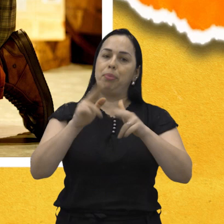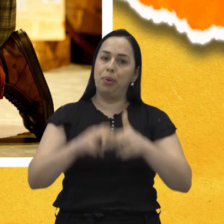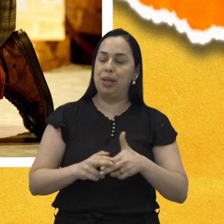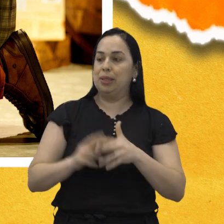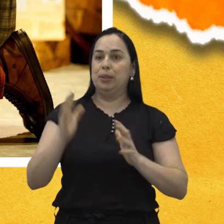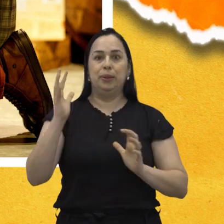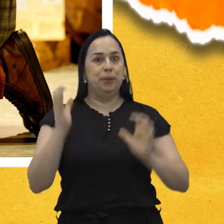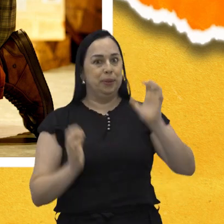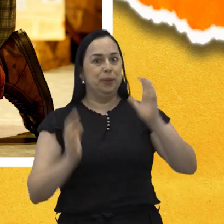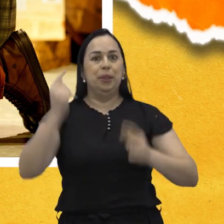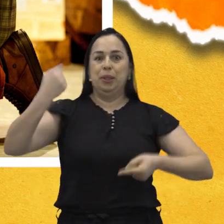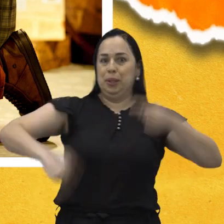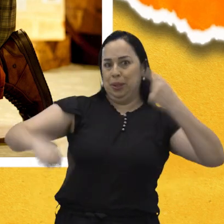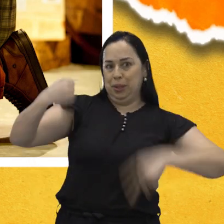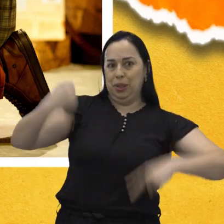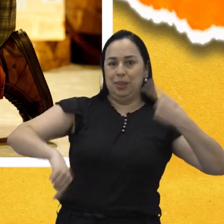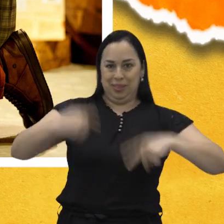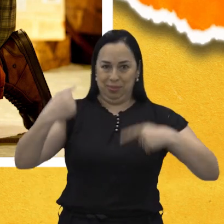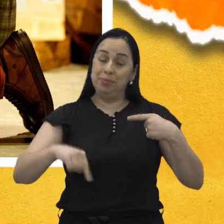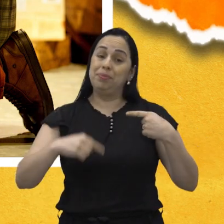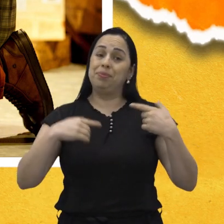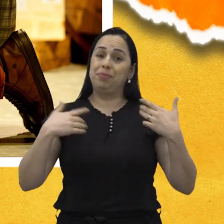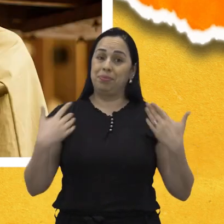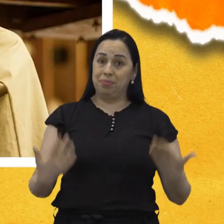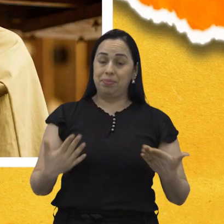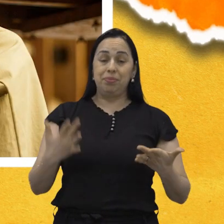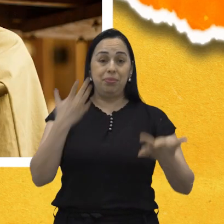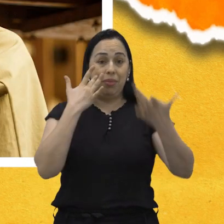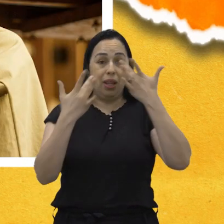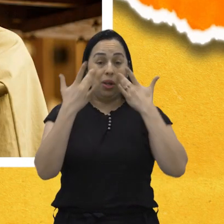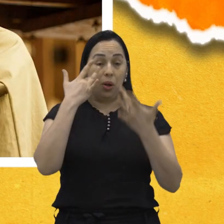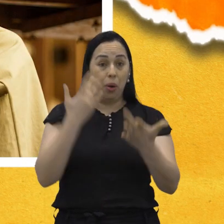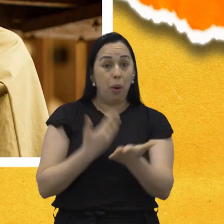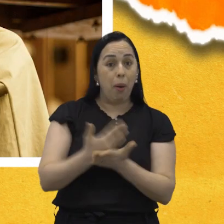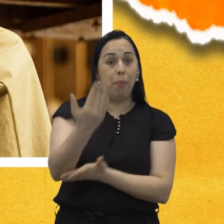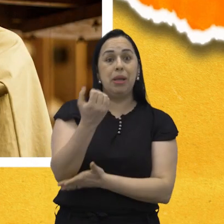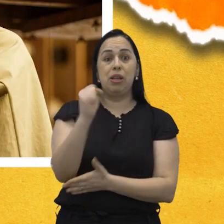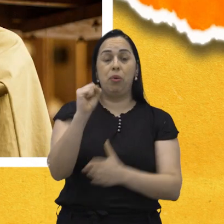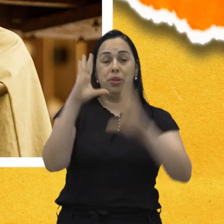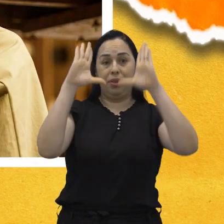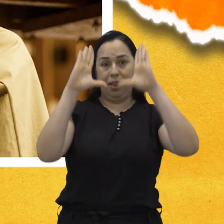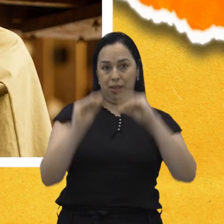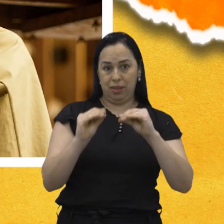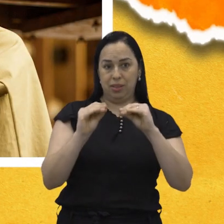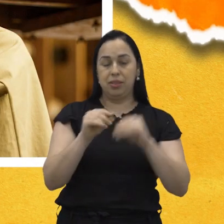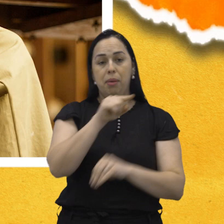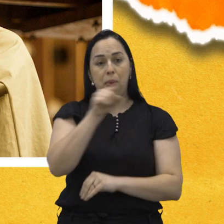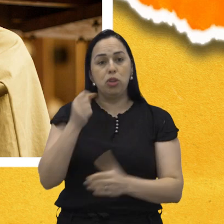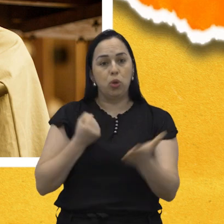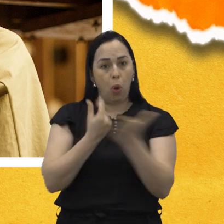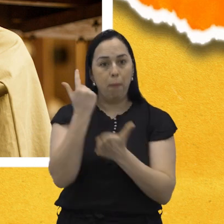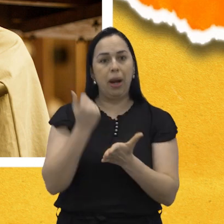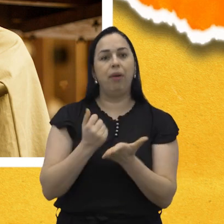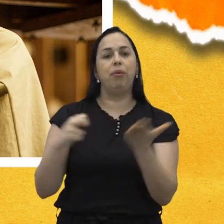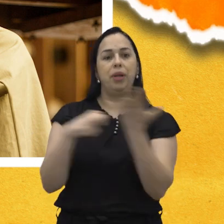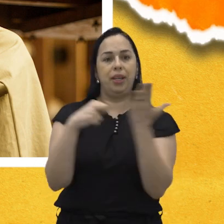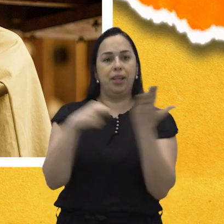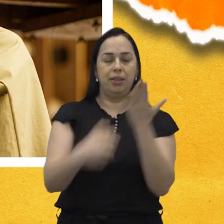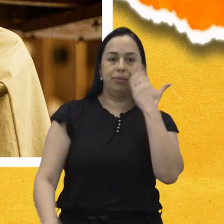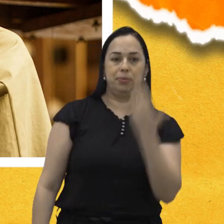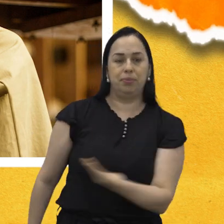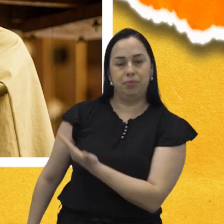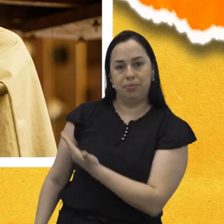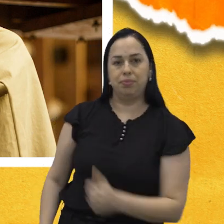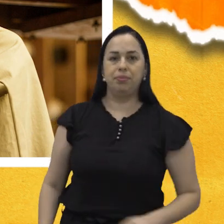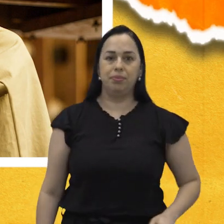acaba sendo motivo de tensão e discussão na relação entre eles. O espetáculo começa às 8 horas da noite e você pode adquirir os